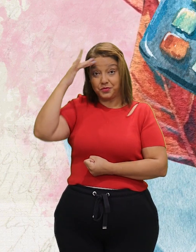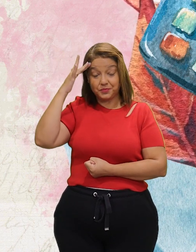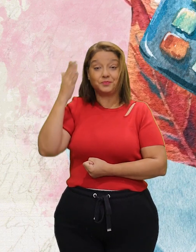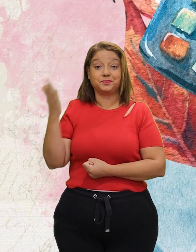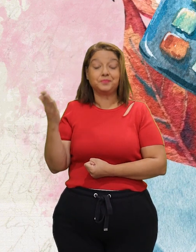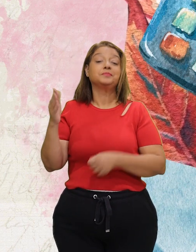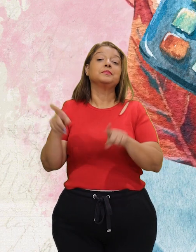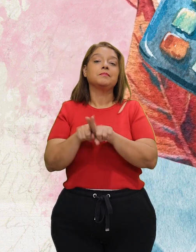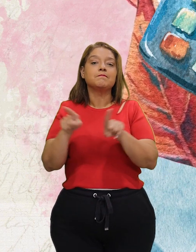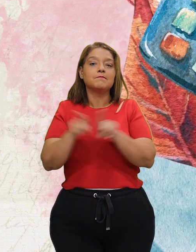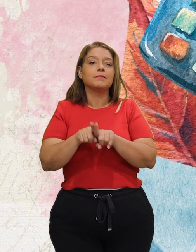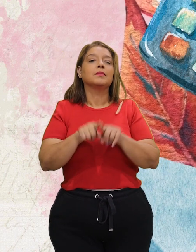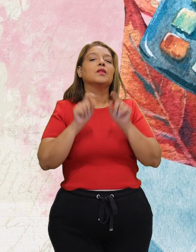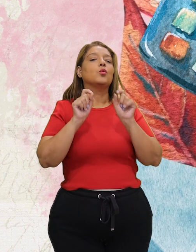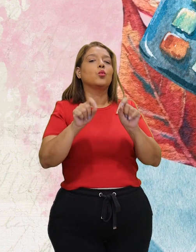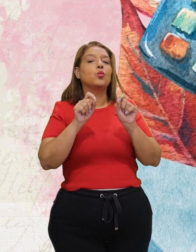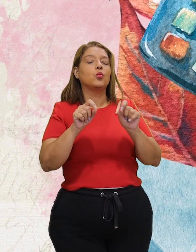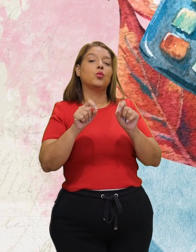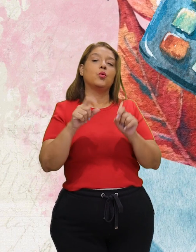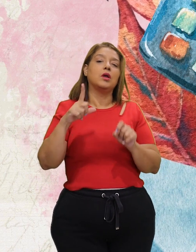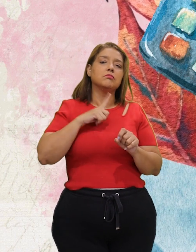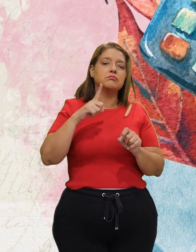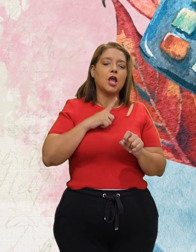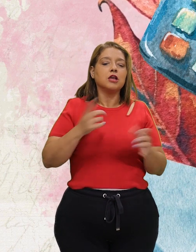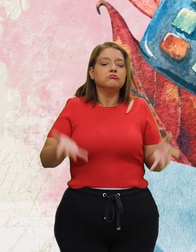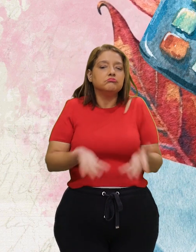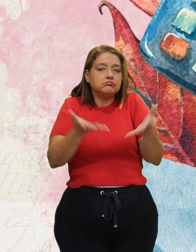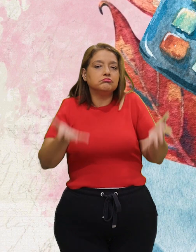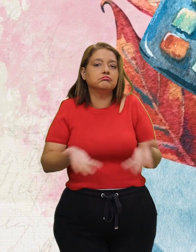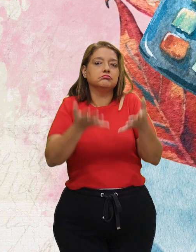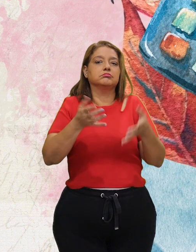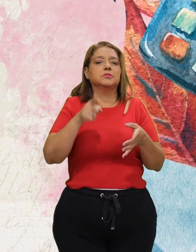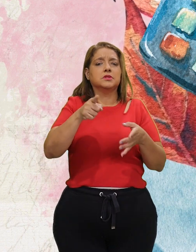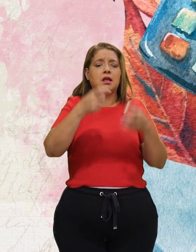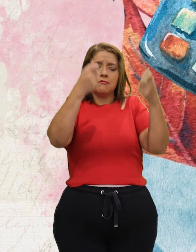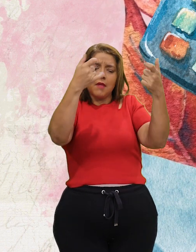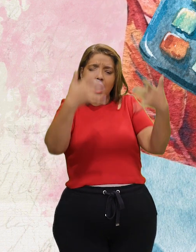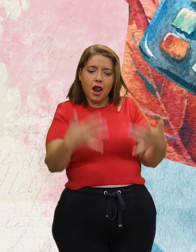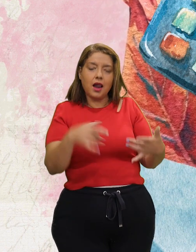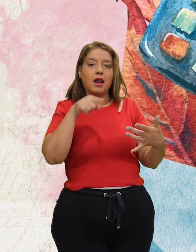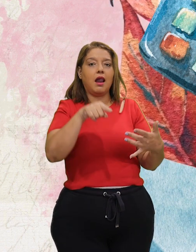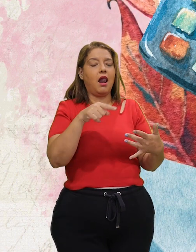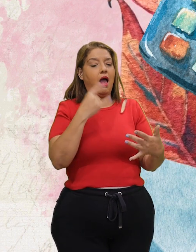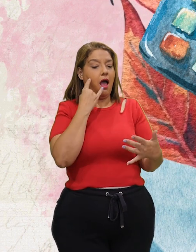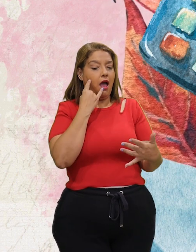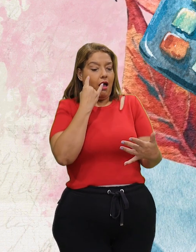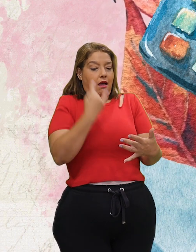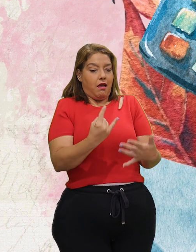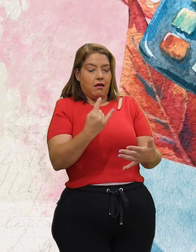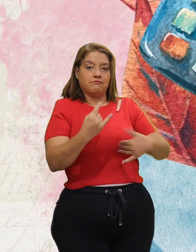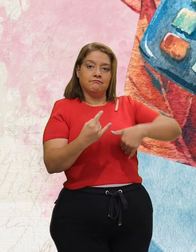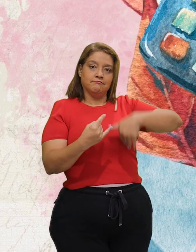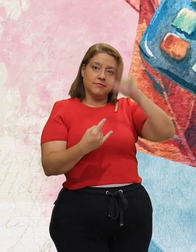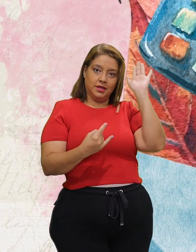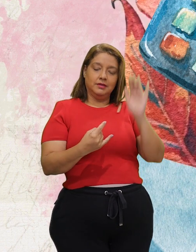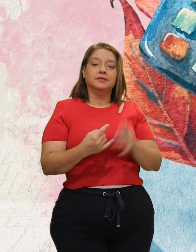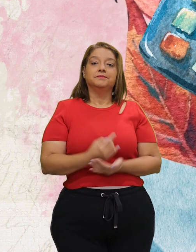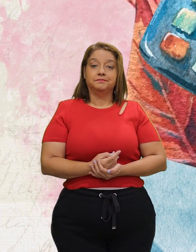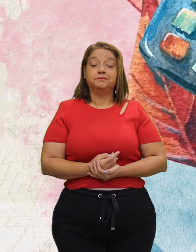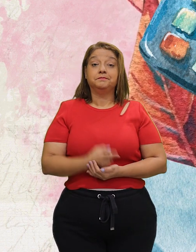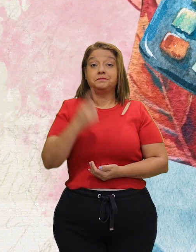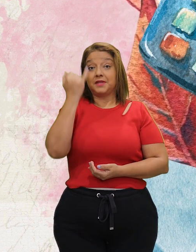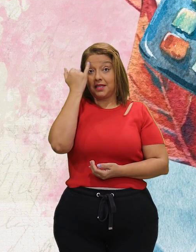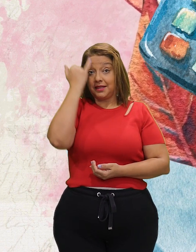ação ou uma declaração instigante para deixar uma impressão duradoura no leitor. Lembre-se que a